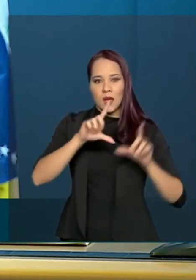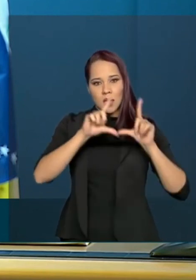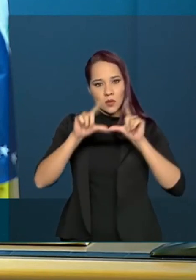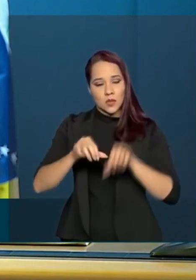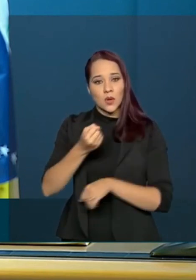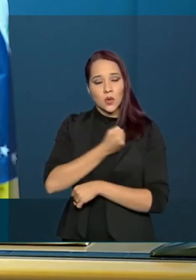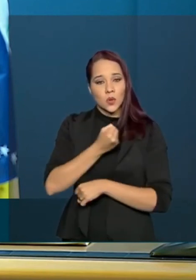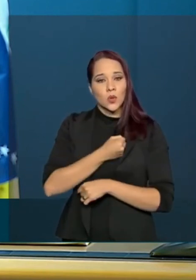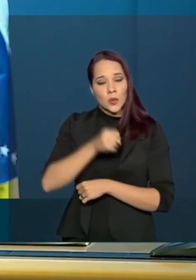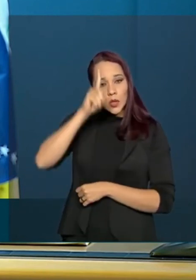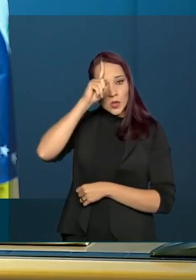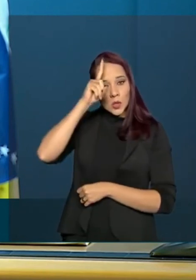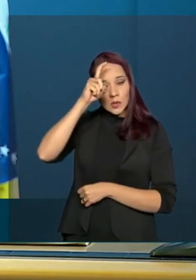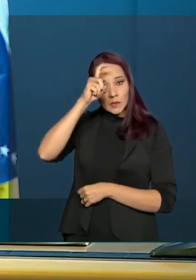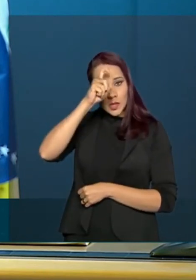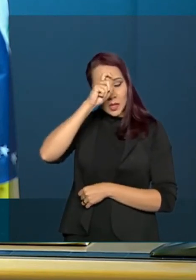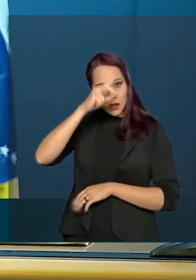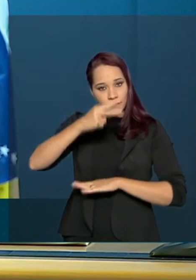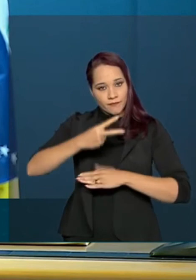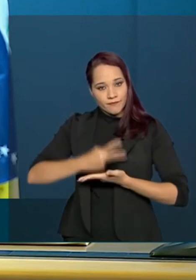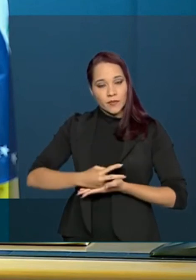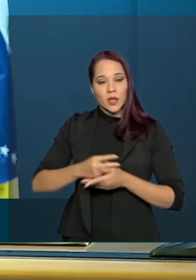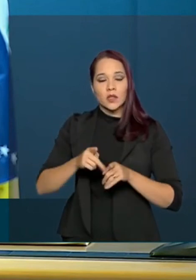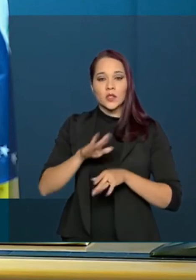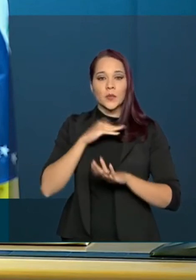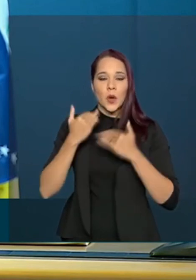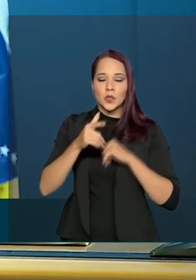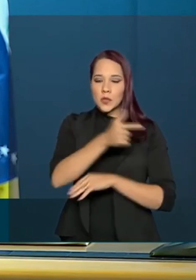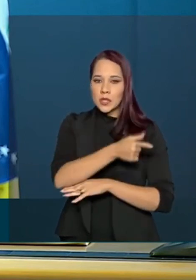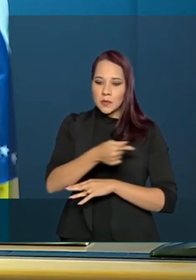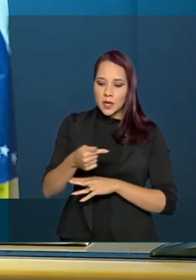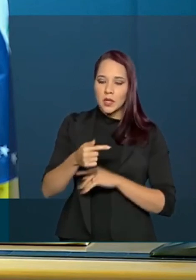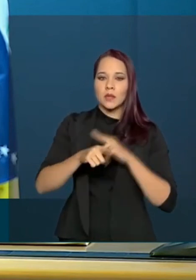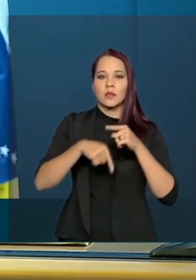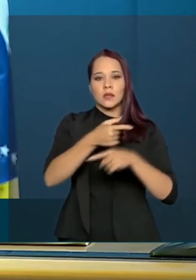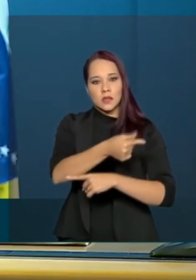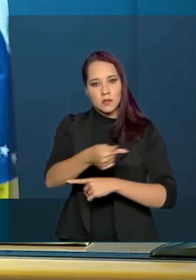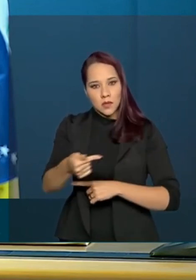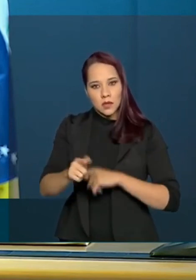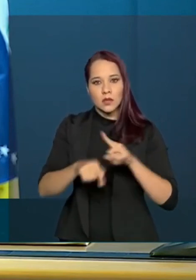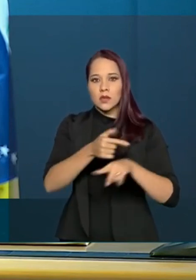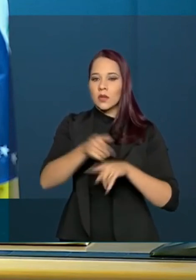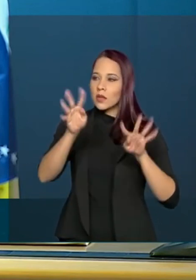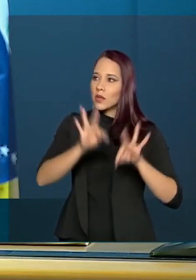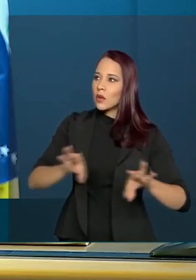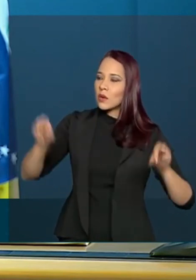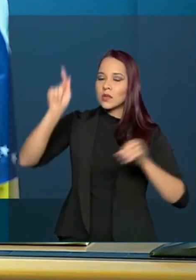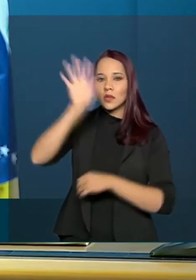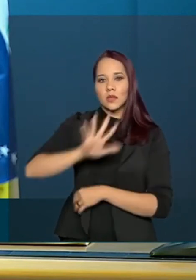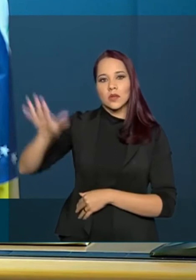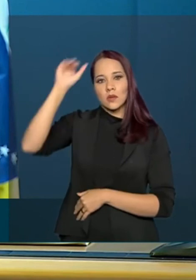no número de hospitalizações e número de óbitos semana após semana em todas as regiões do